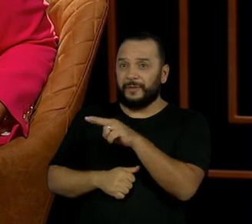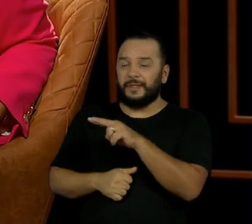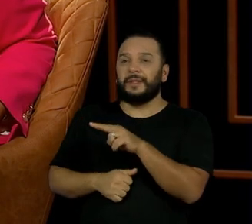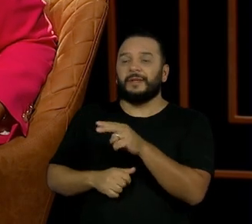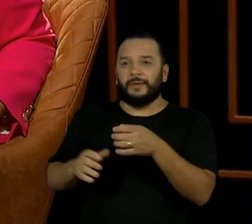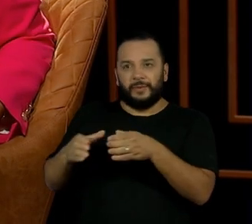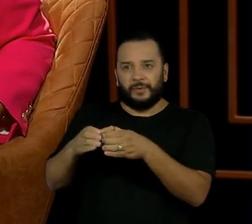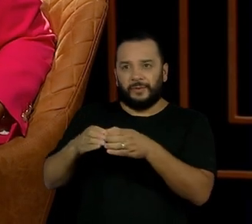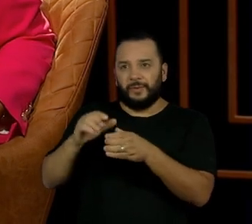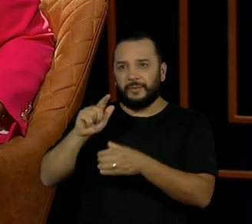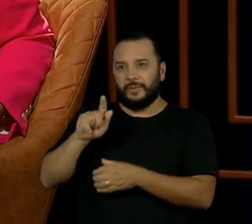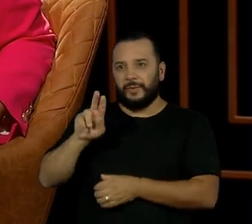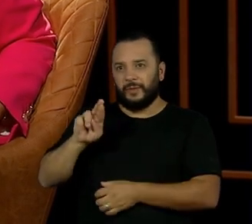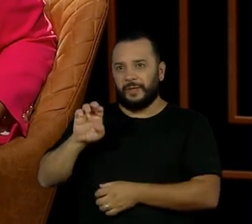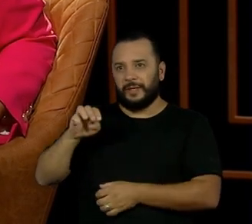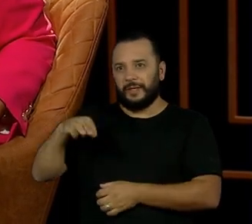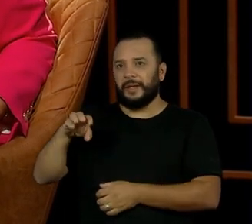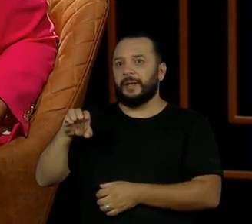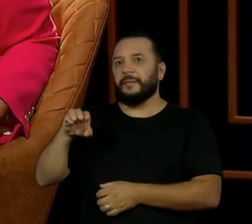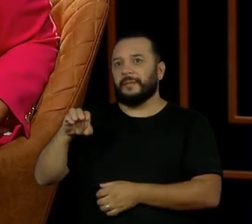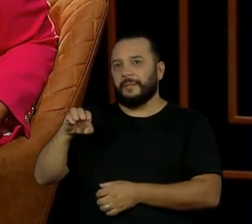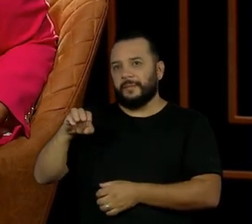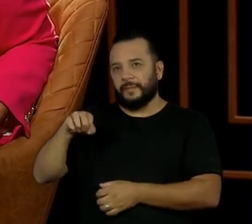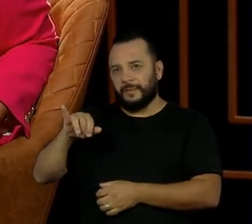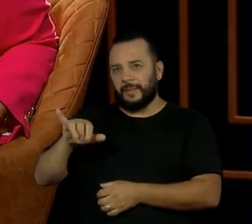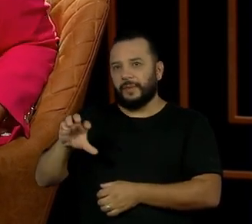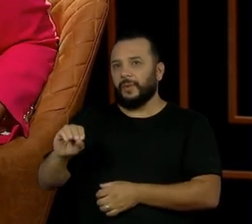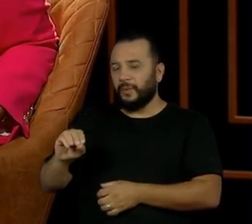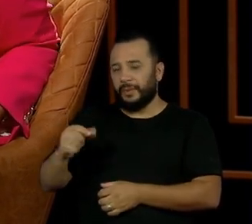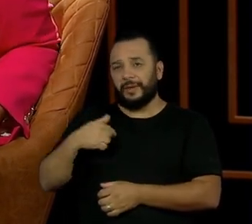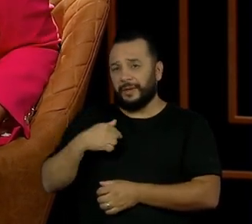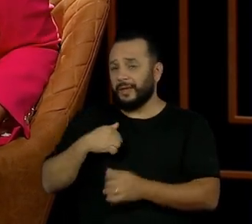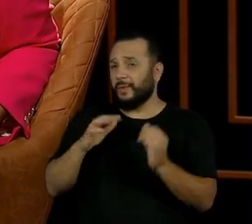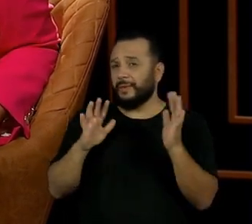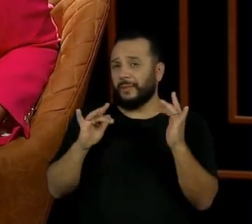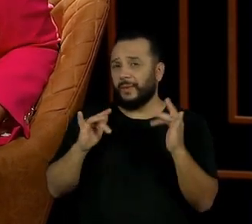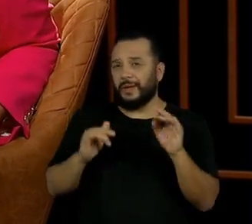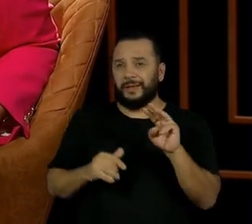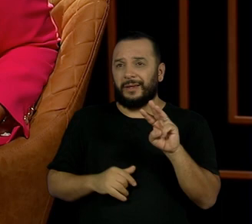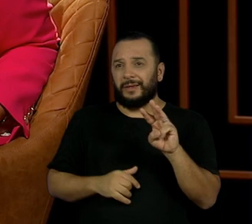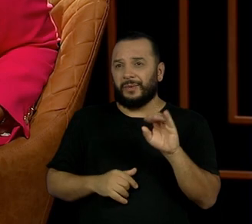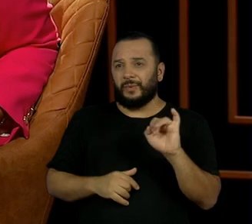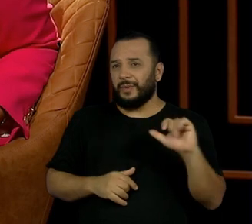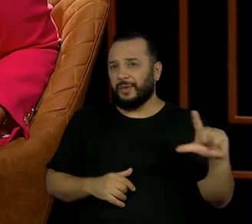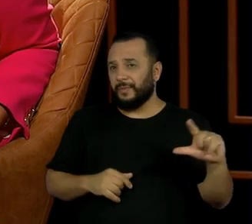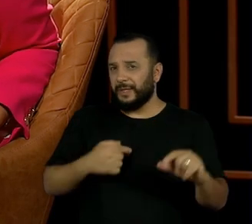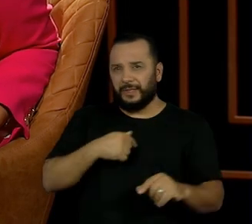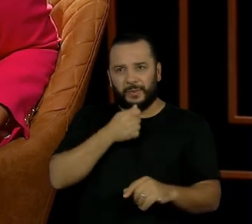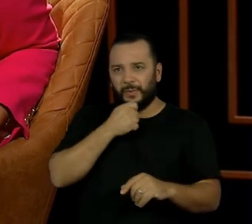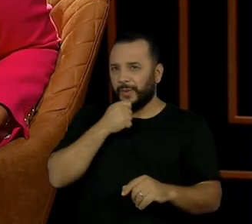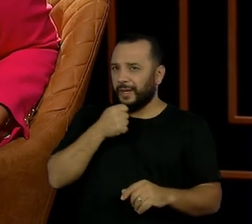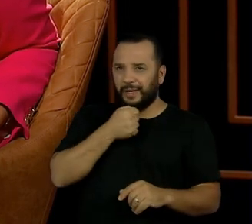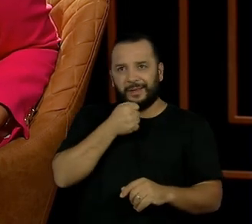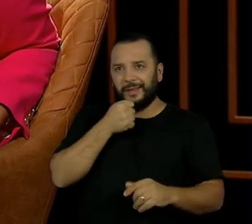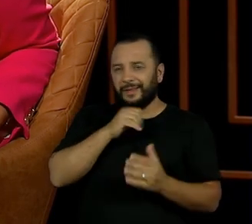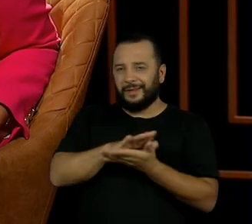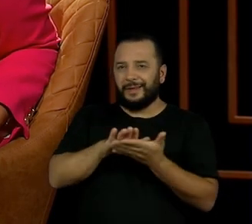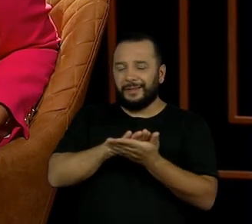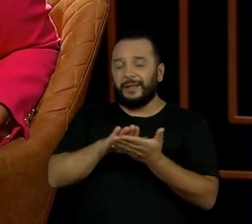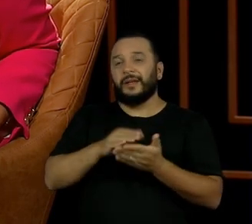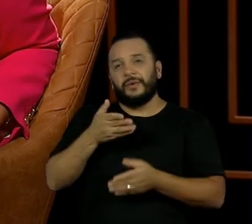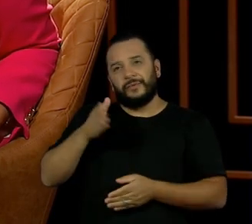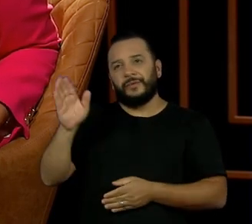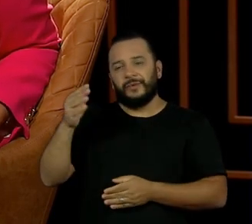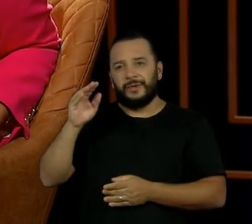era a namorada do Will que queria um dia cantar e eu fui no SESC Pompéia e eu fiquei ali olhando e